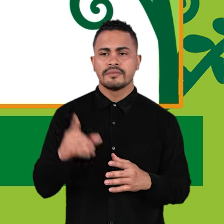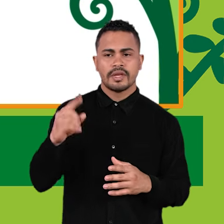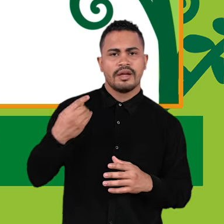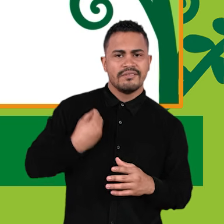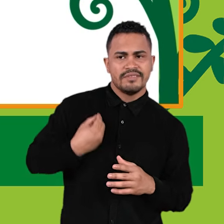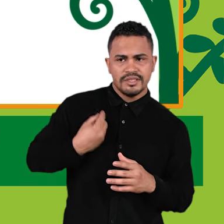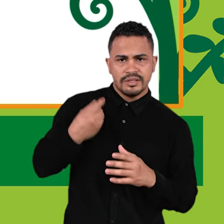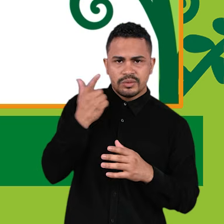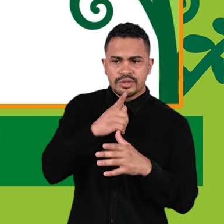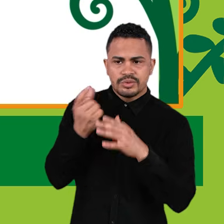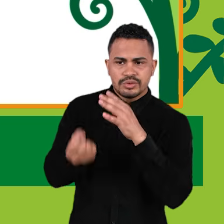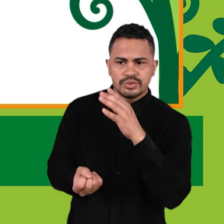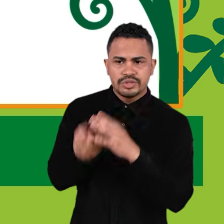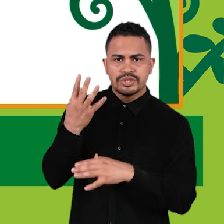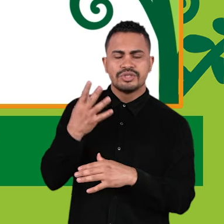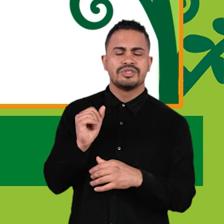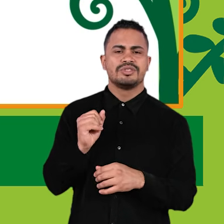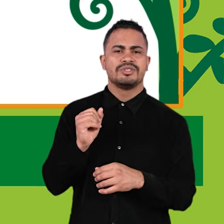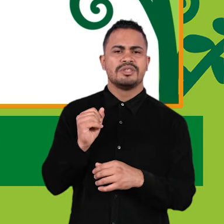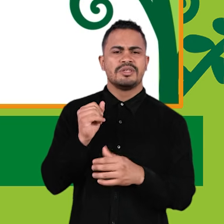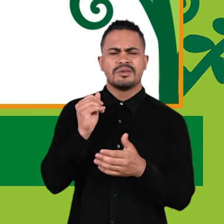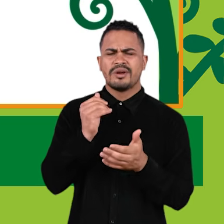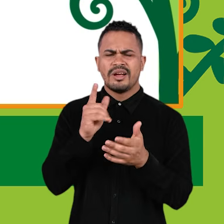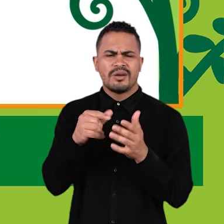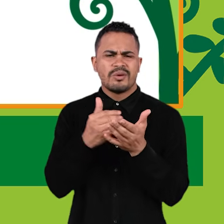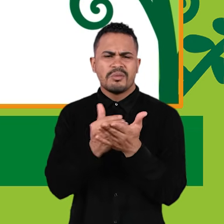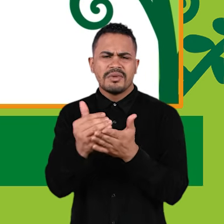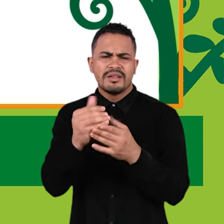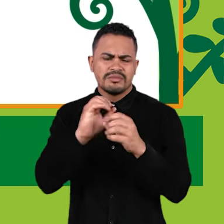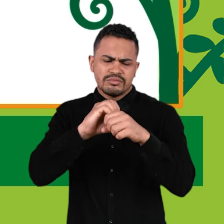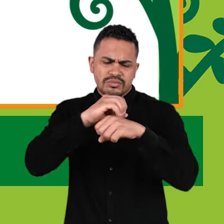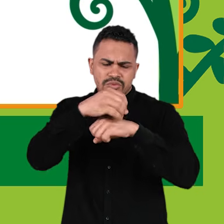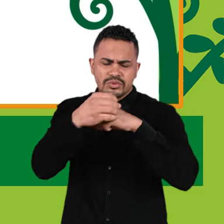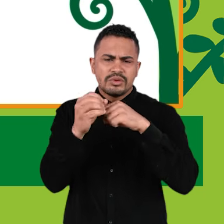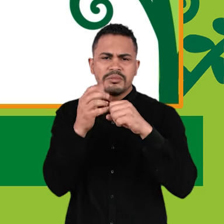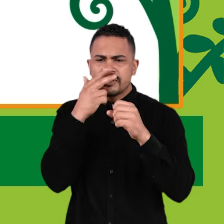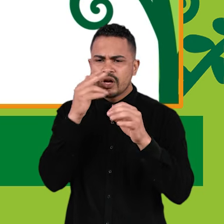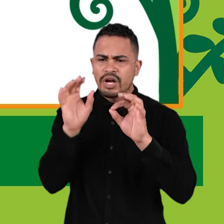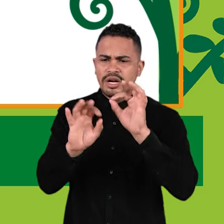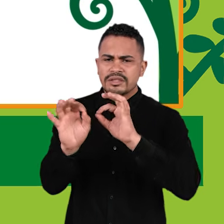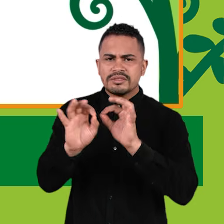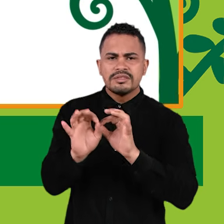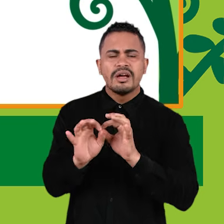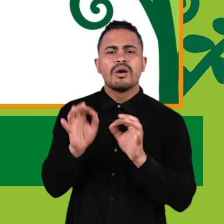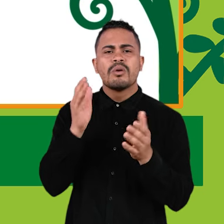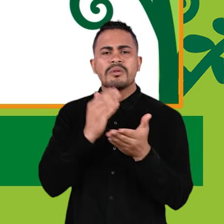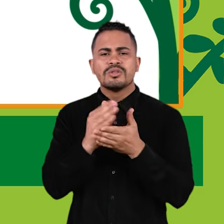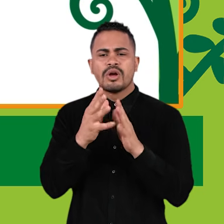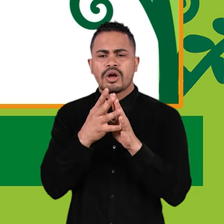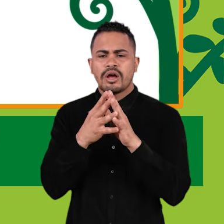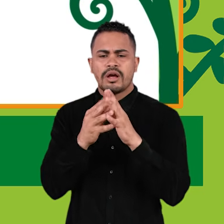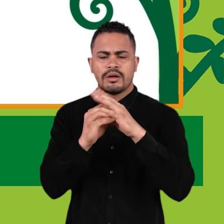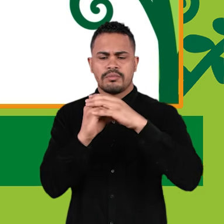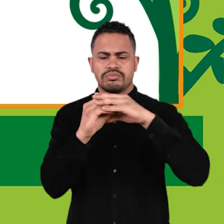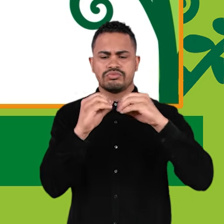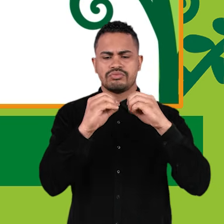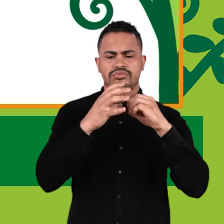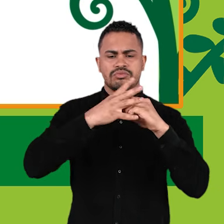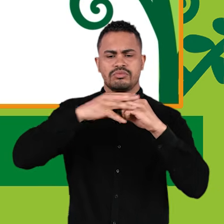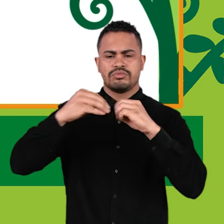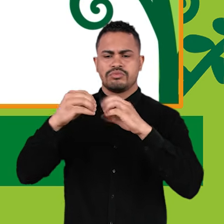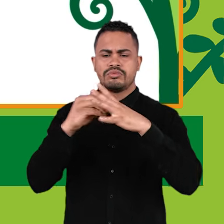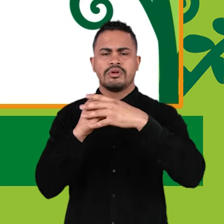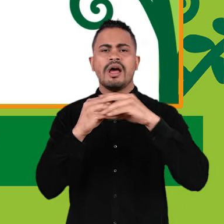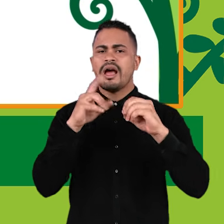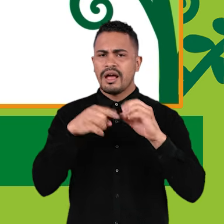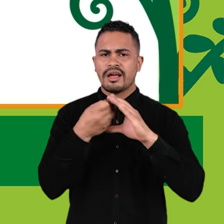essa vida que surgiu, né, essas primeiras moléculas que foram se organizando e começaram a se replicar, que é a primeira característica de um